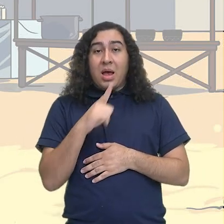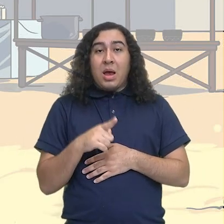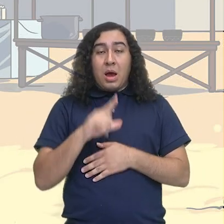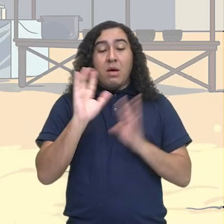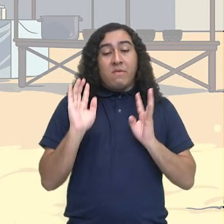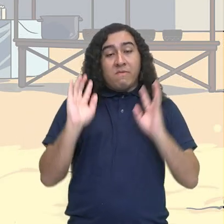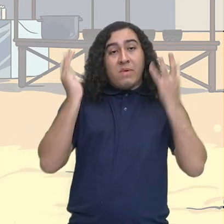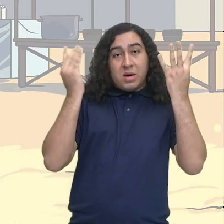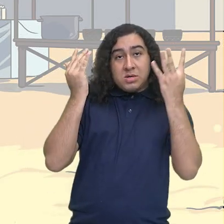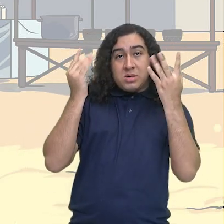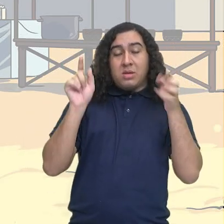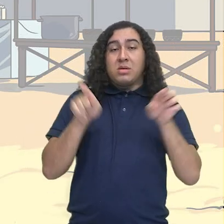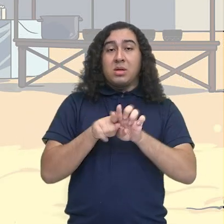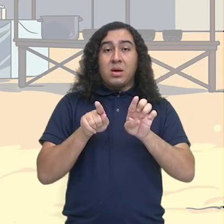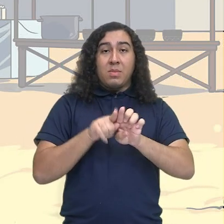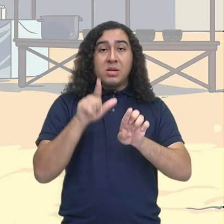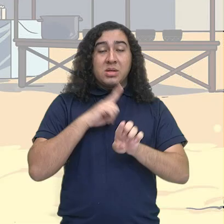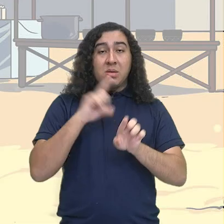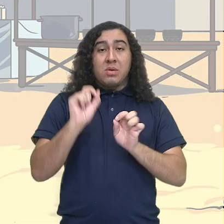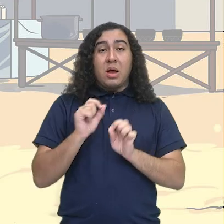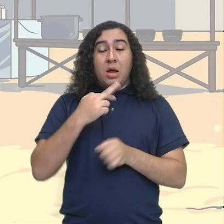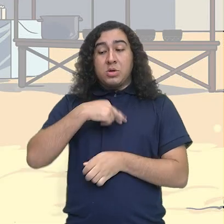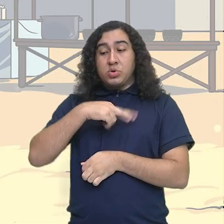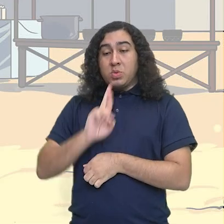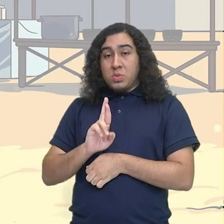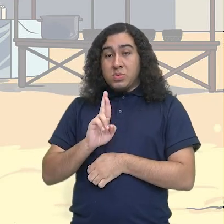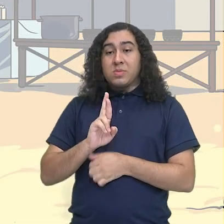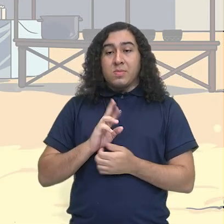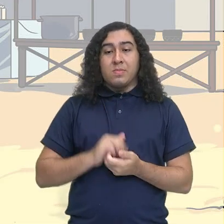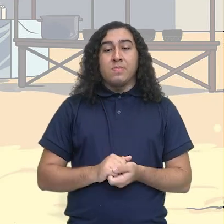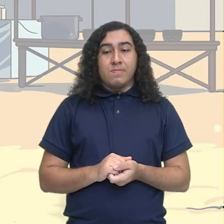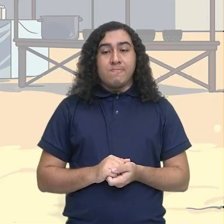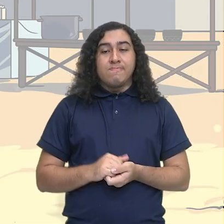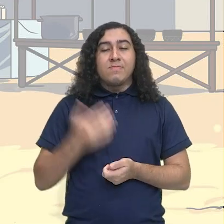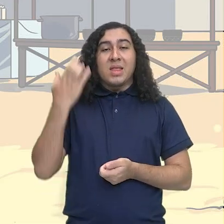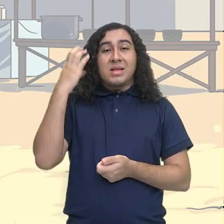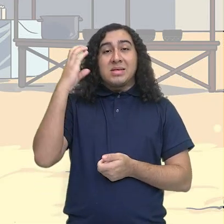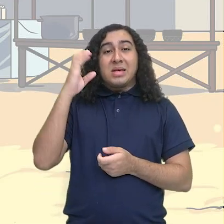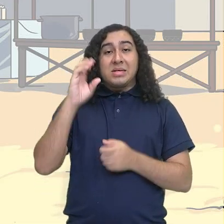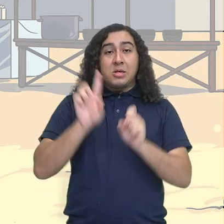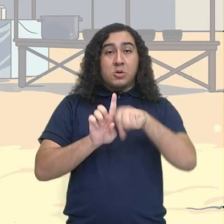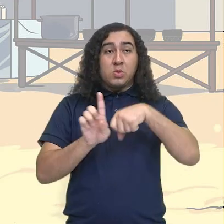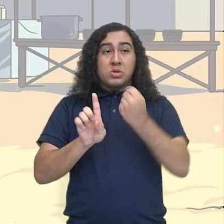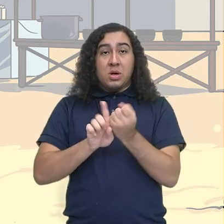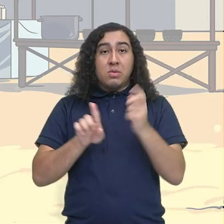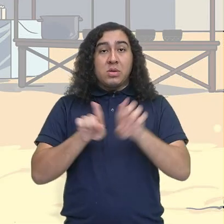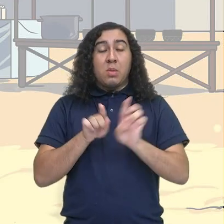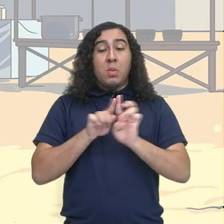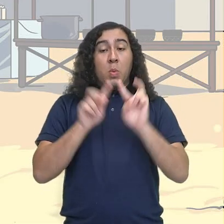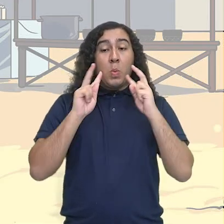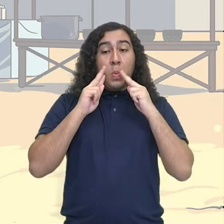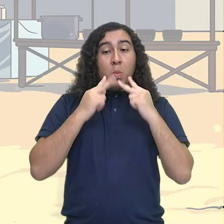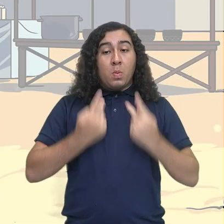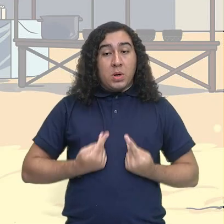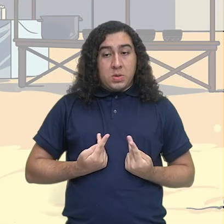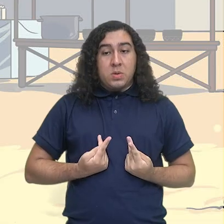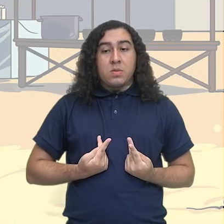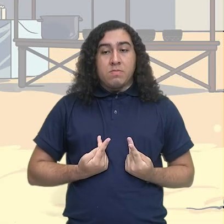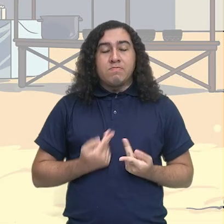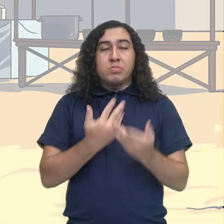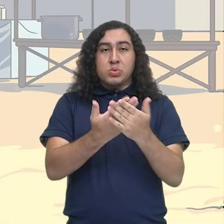que são as festas, e o lado sagrado. E as ciências sociais e humanas